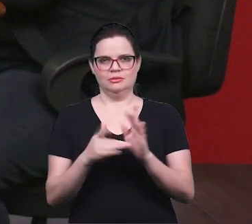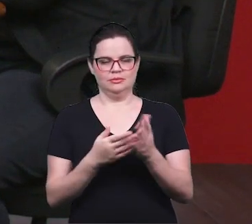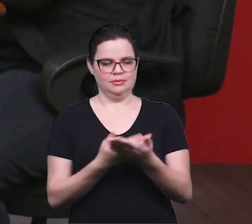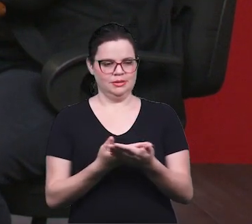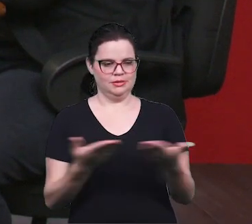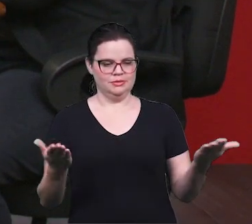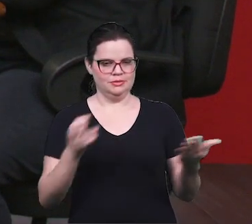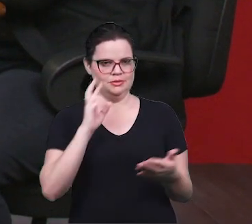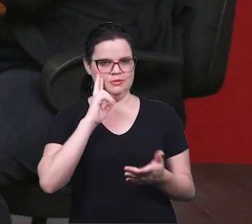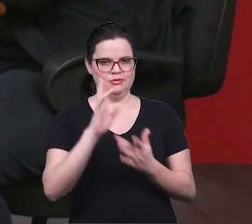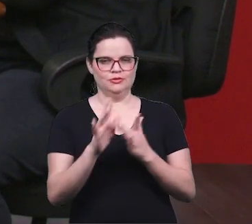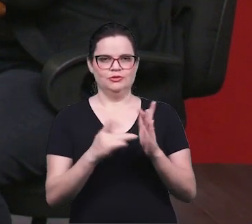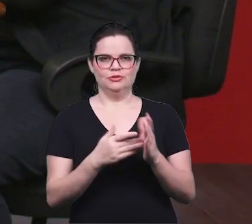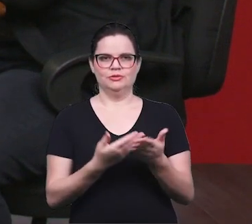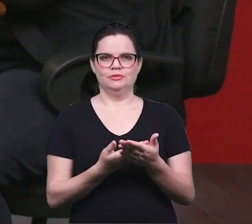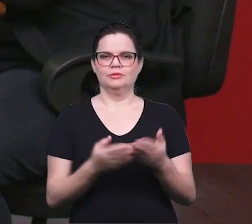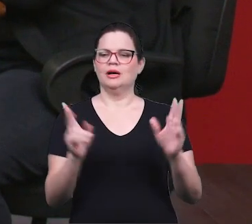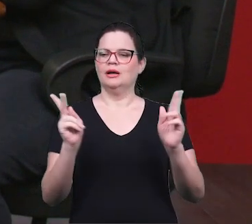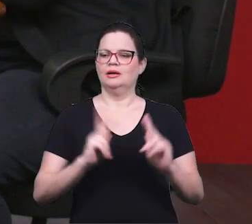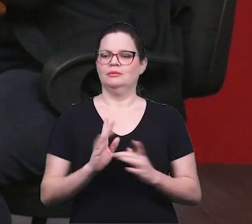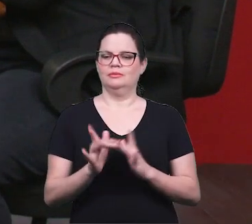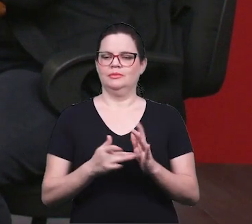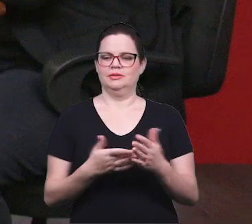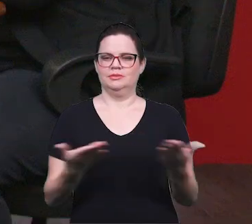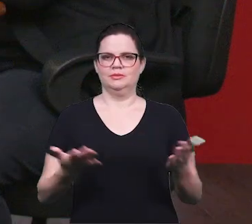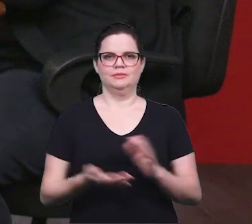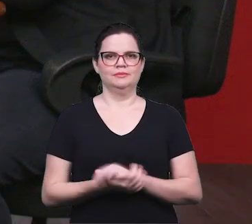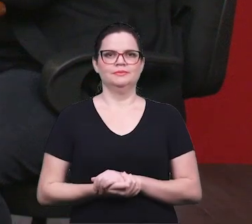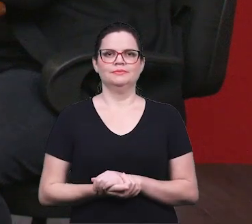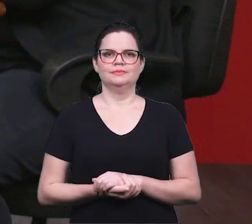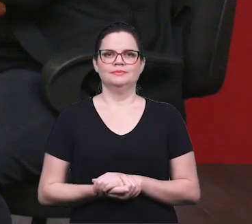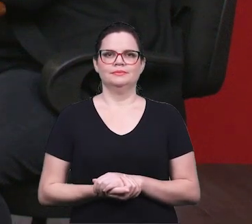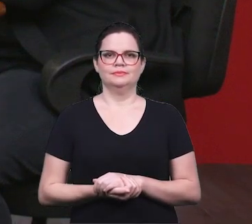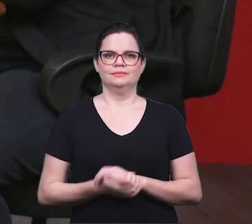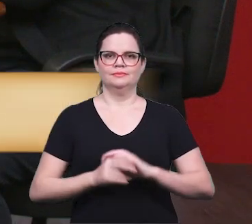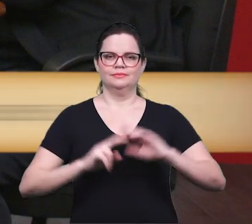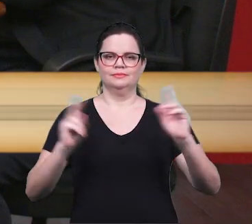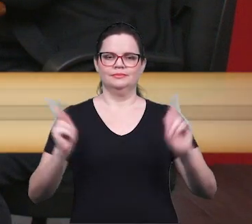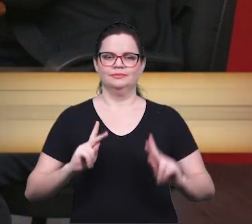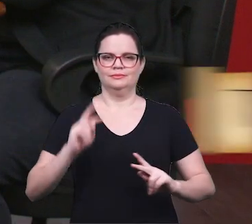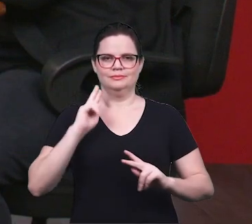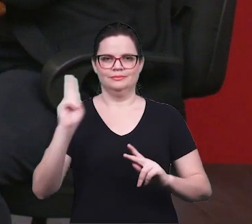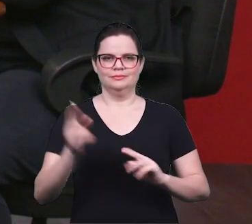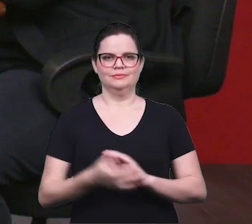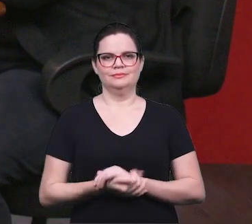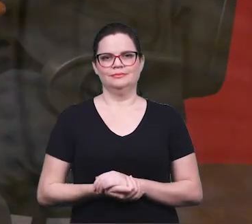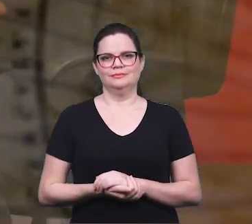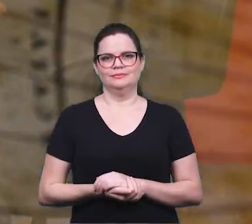Paz do Senhor, Paz pastor do Senhor, paz do Senhor Carlos. a todos. Paz do Senhor a todos.